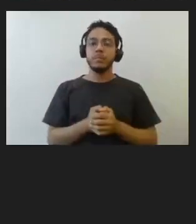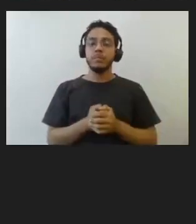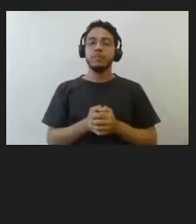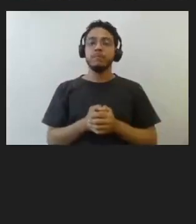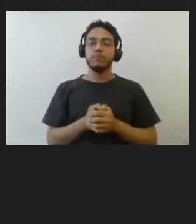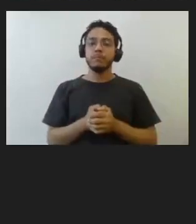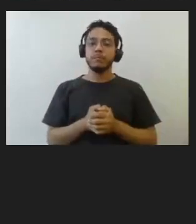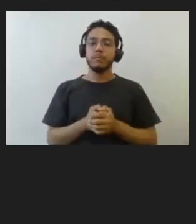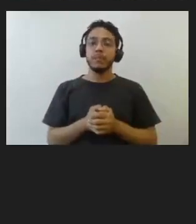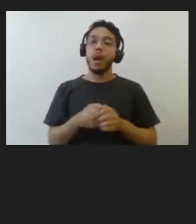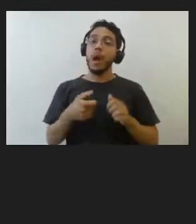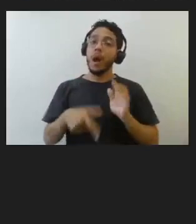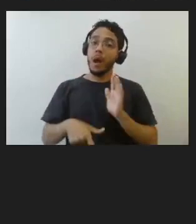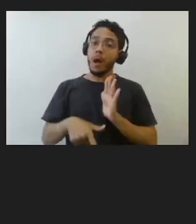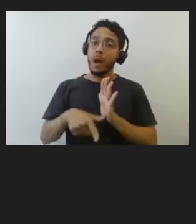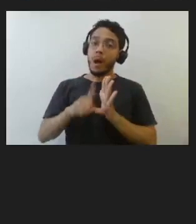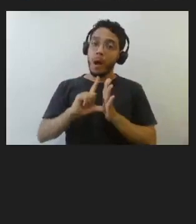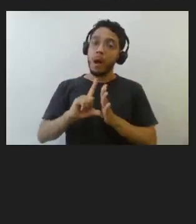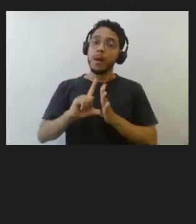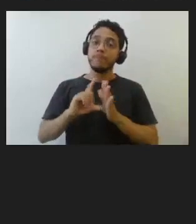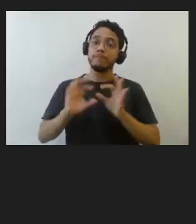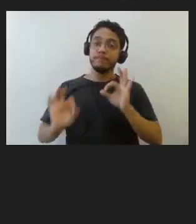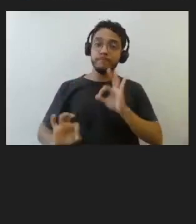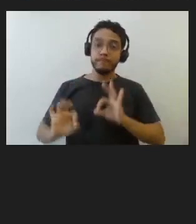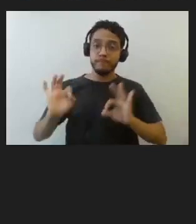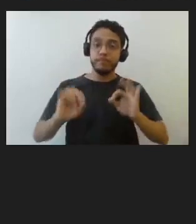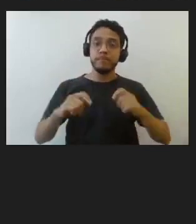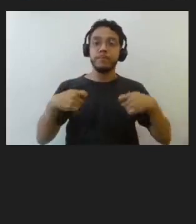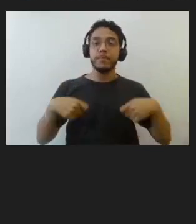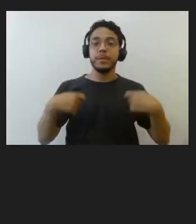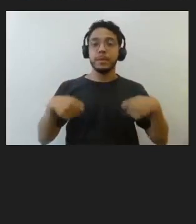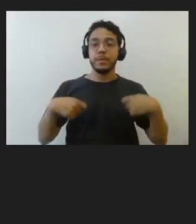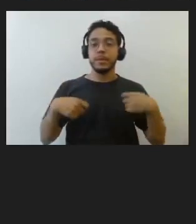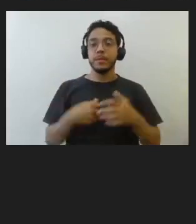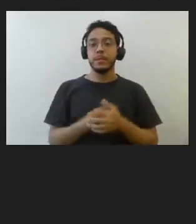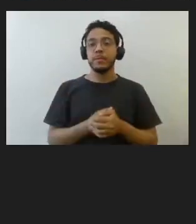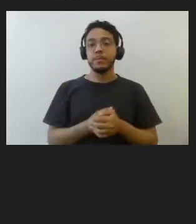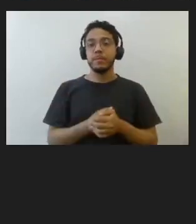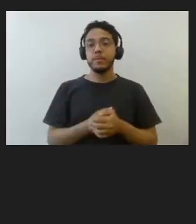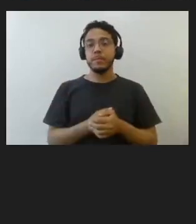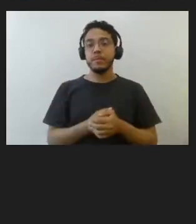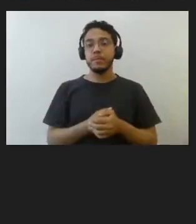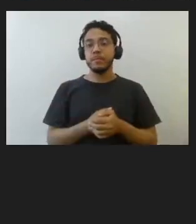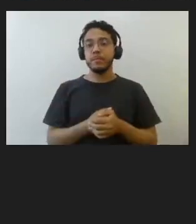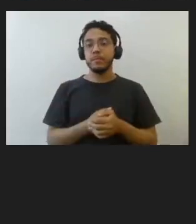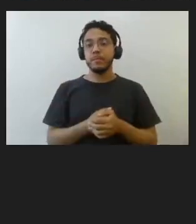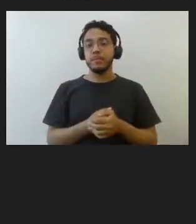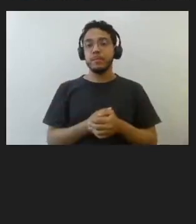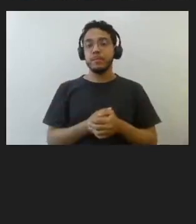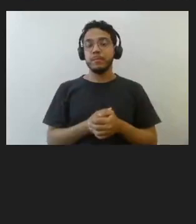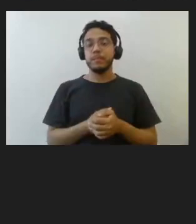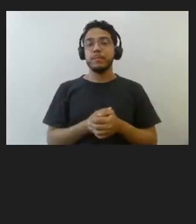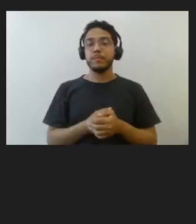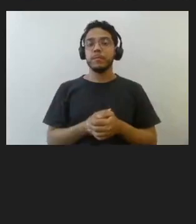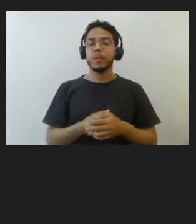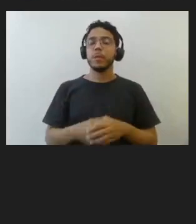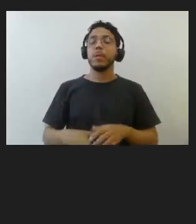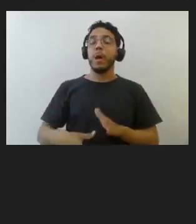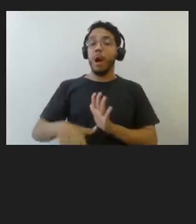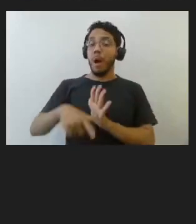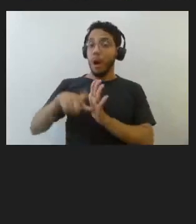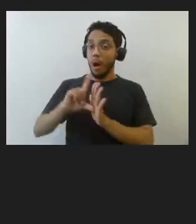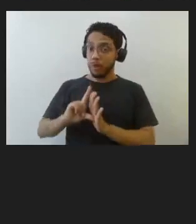processo de planejamento de pré-produção. Então, basicamente, no caso da pré-produção nossa,